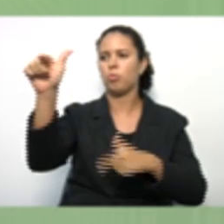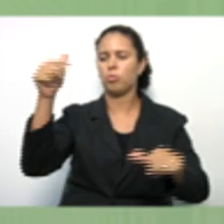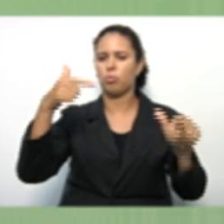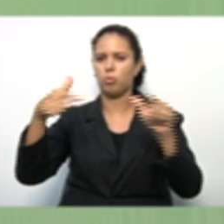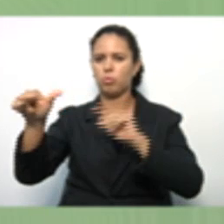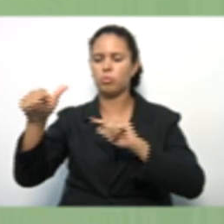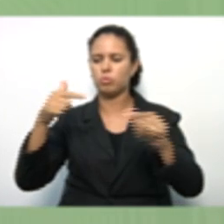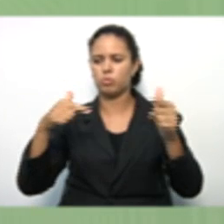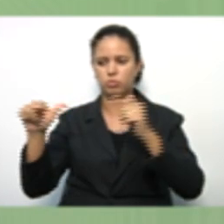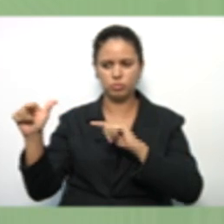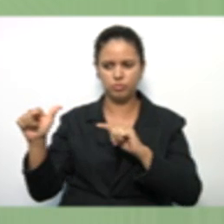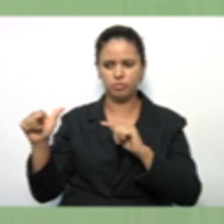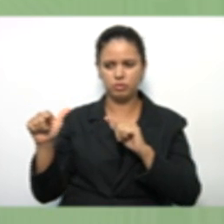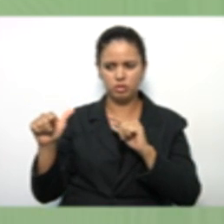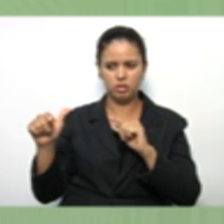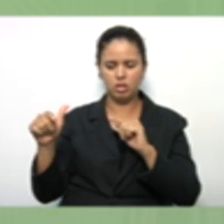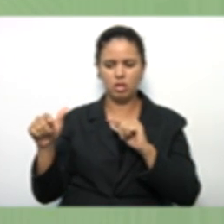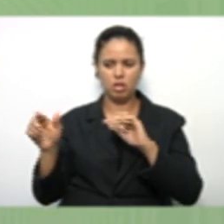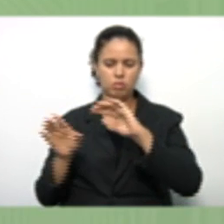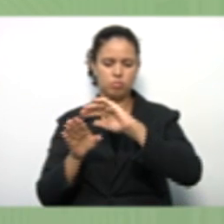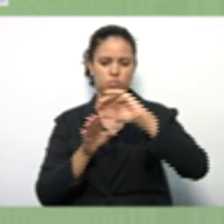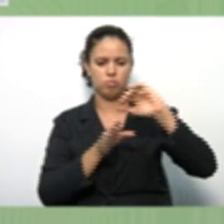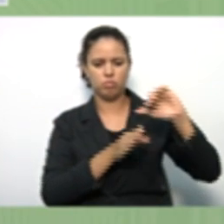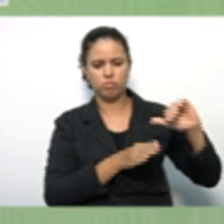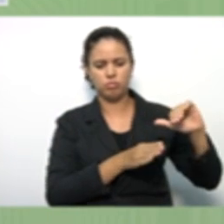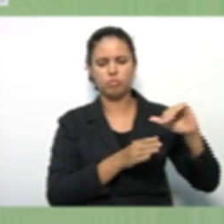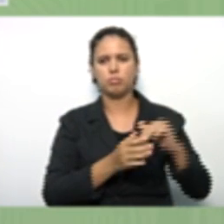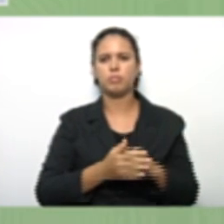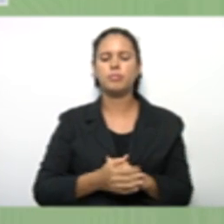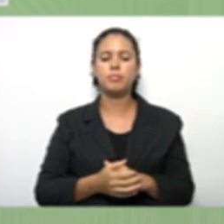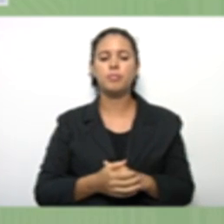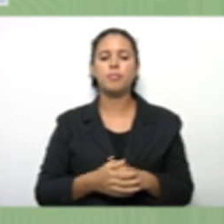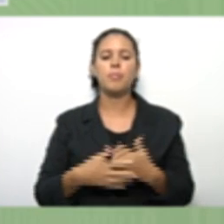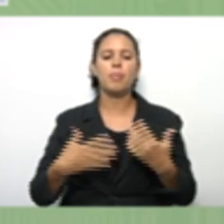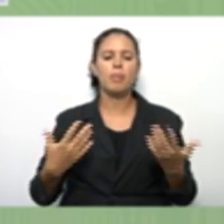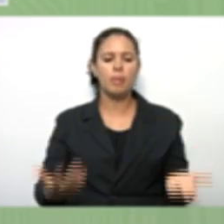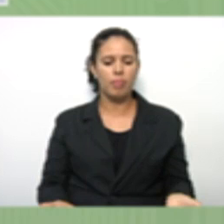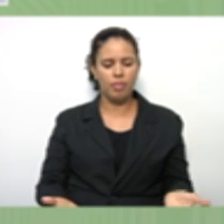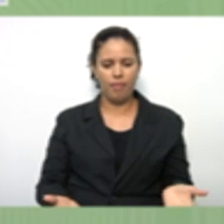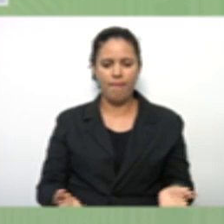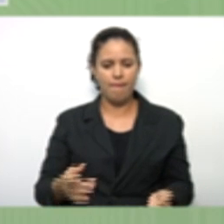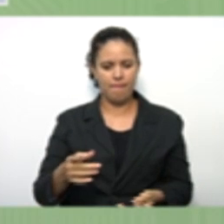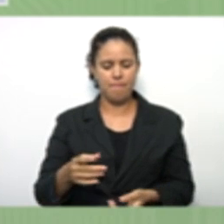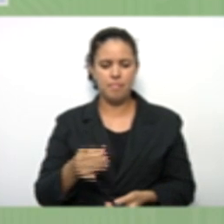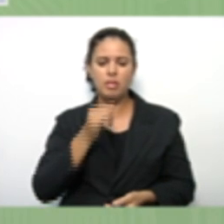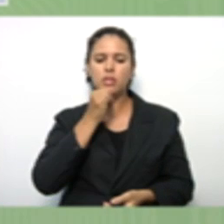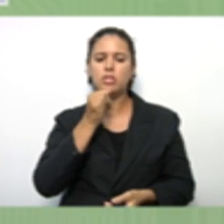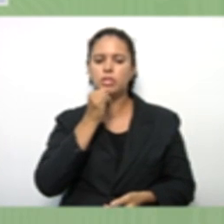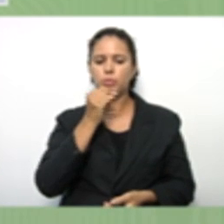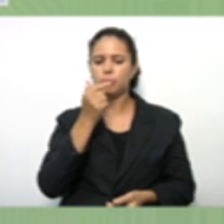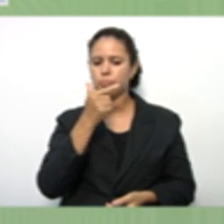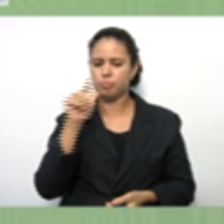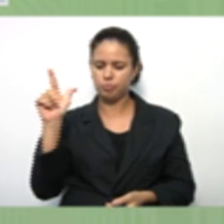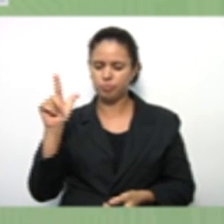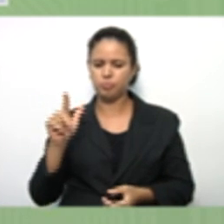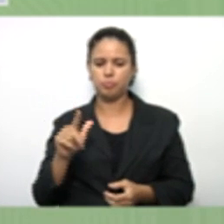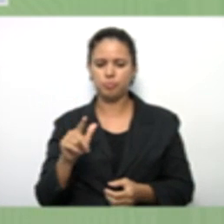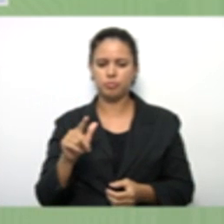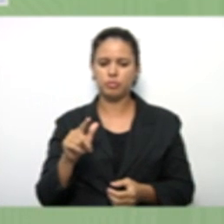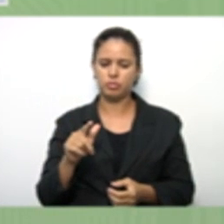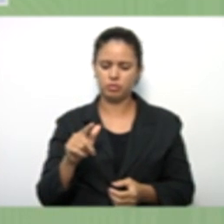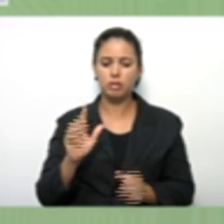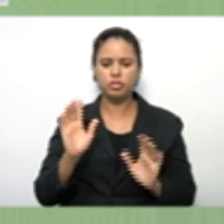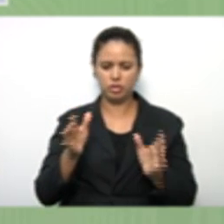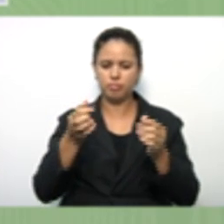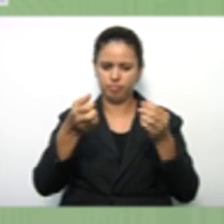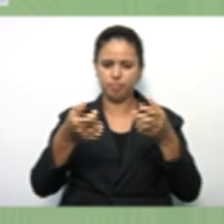estejam sob posse da cooperativa. Ok? Então, nós temos aqui um exemplo, né, que foi demonstrado na